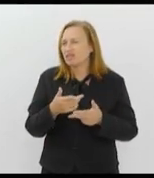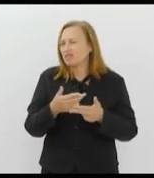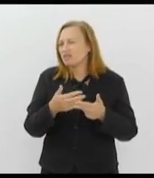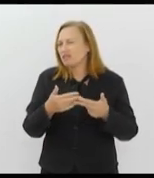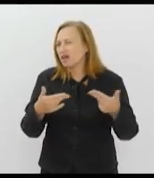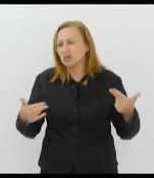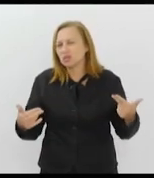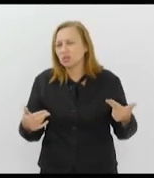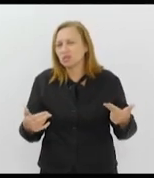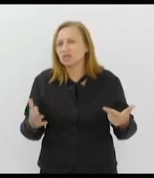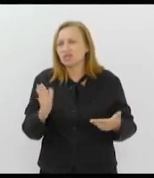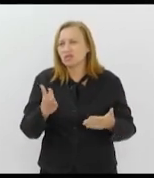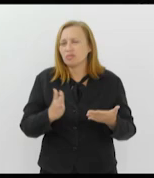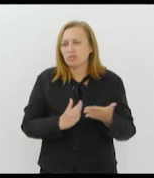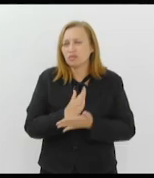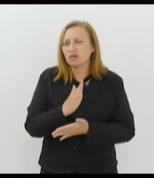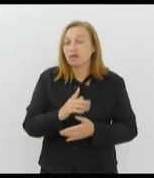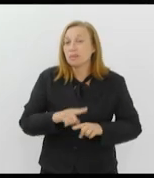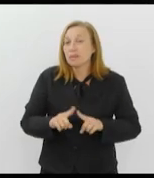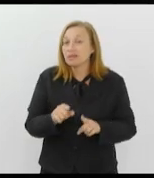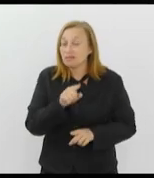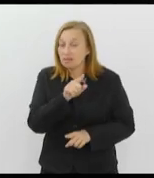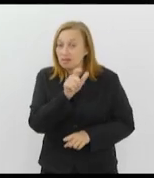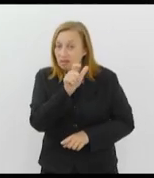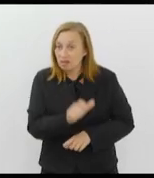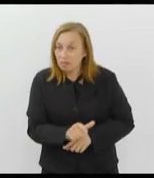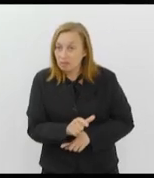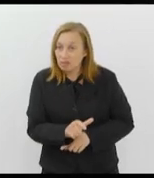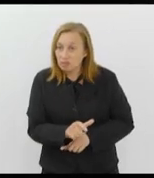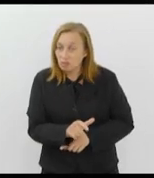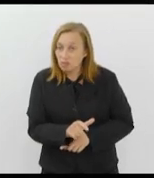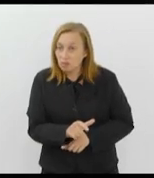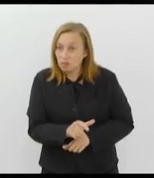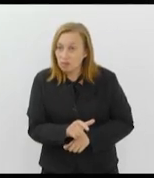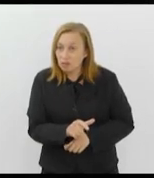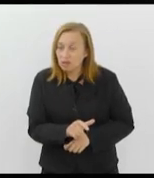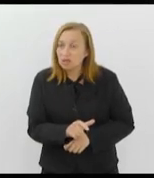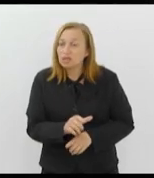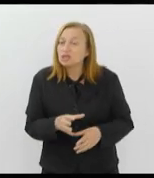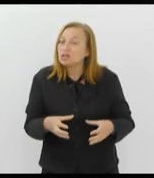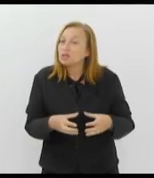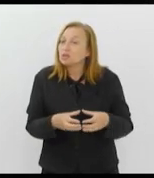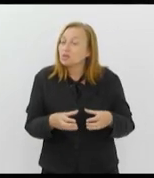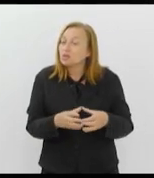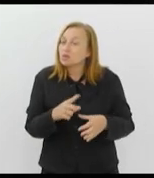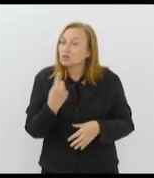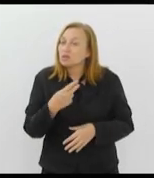para. Mas ele era uma pessoa que durante, não só esse grupo que a gente fala,